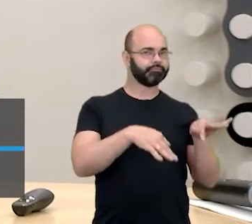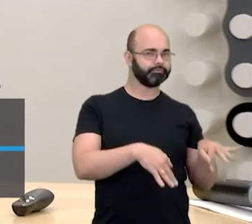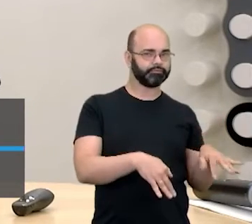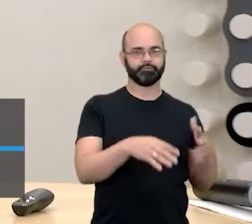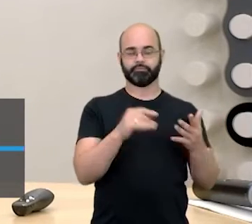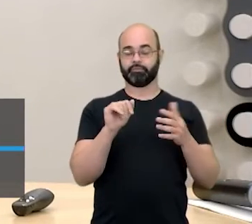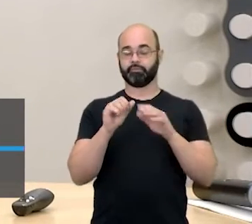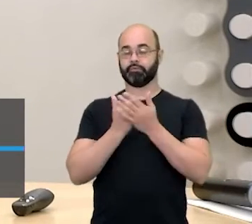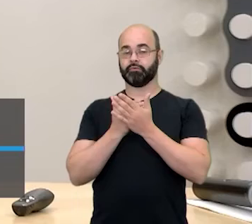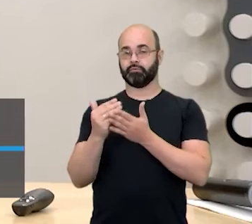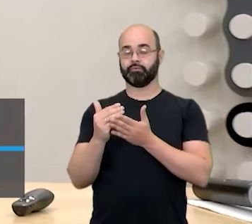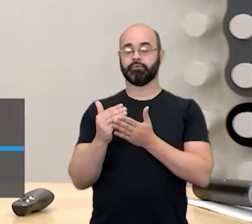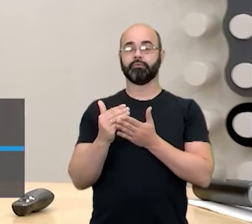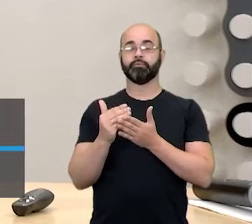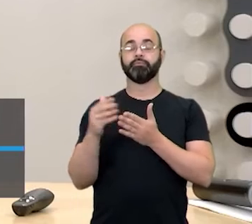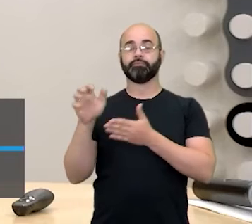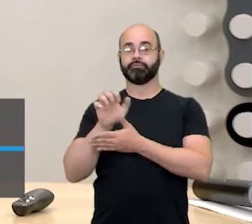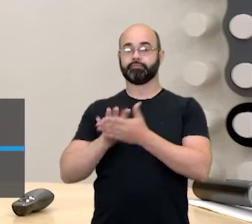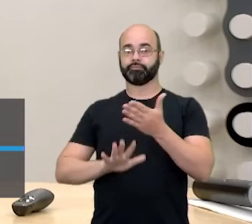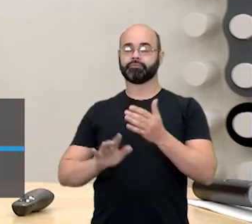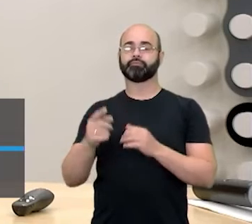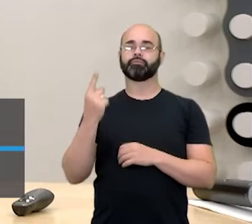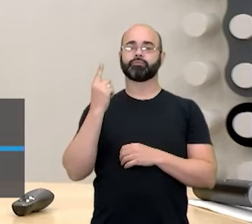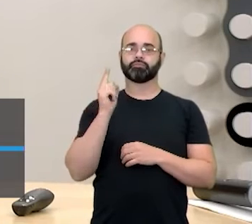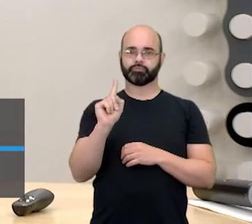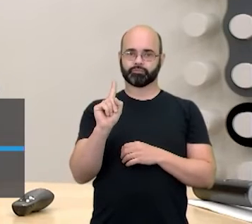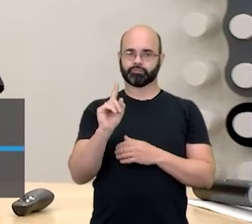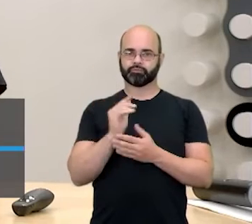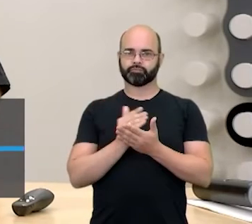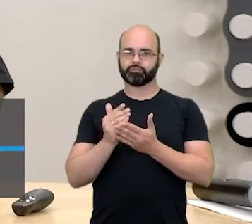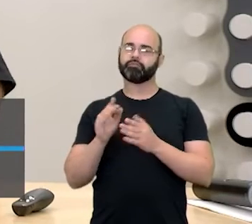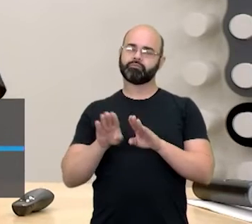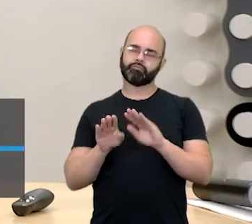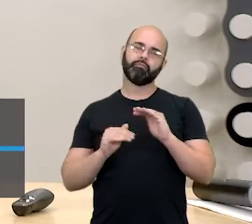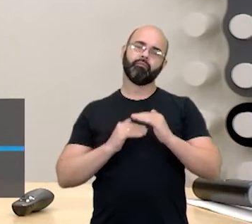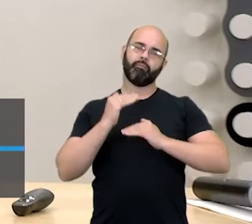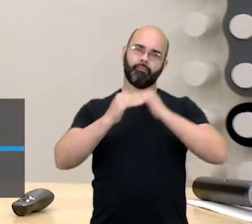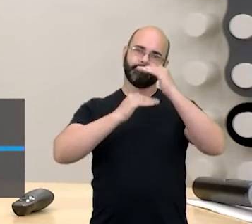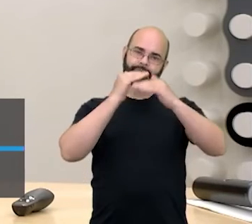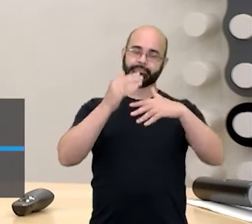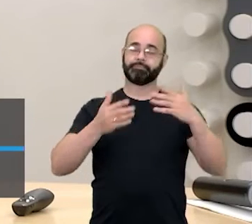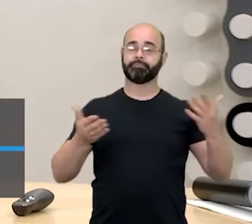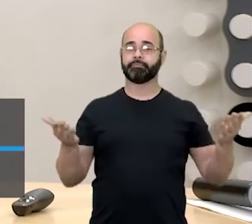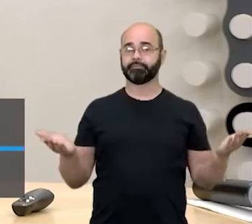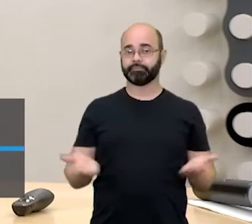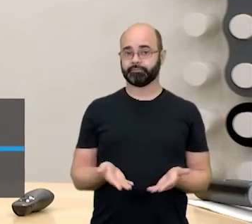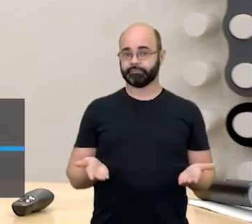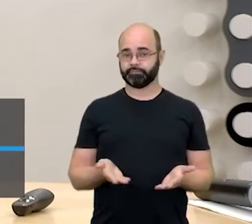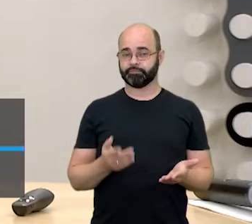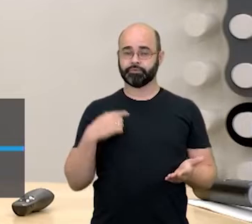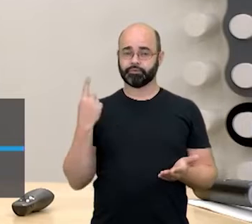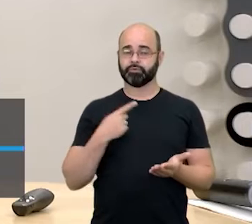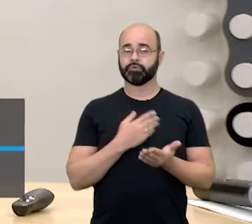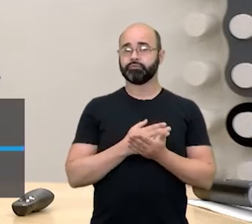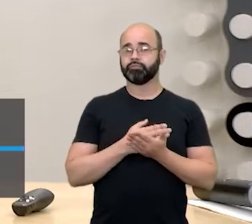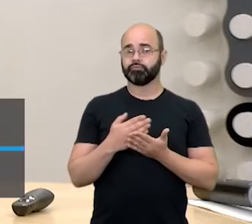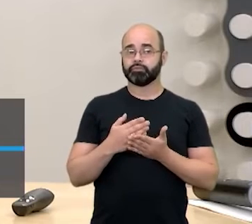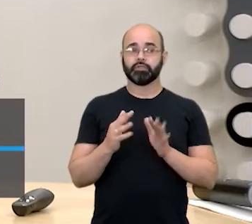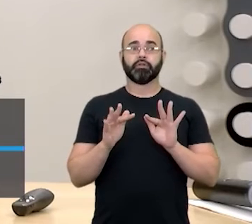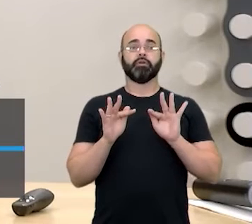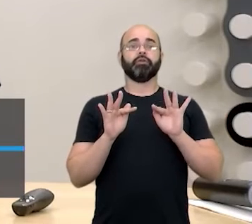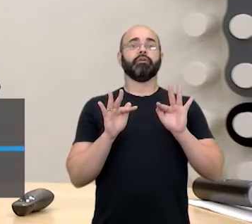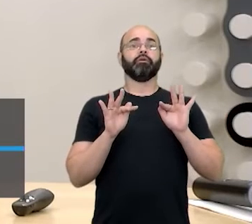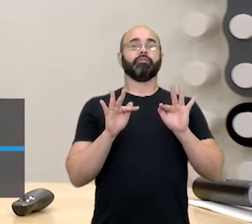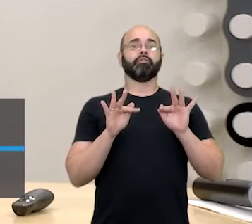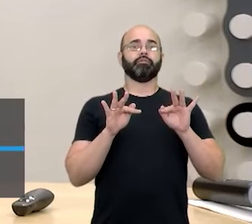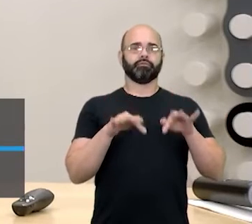atividade 1, como também das 4 aulas de desenvolvimento. Então agora nós estamos iniciando o final, né, que